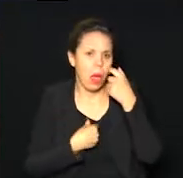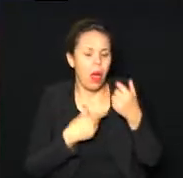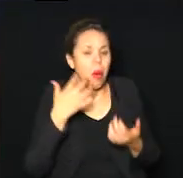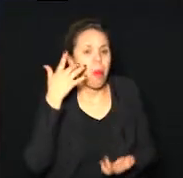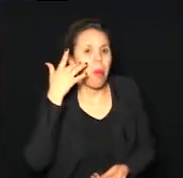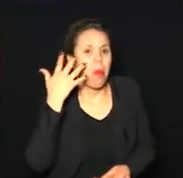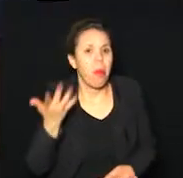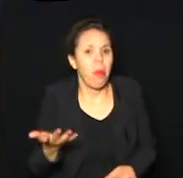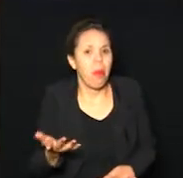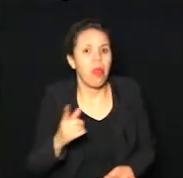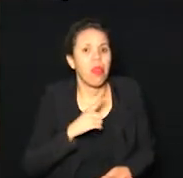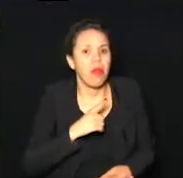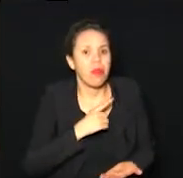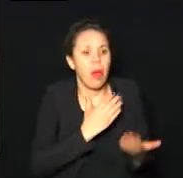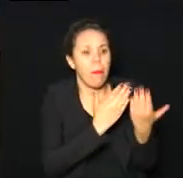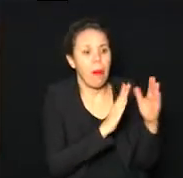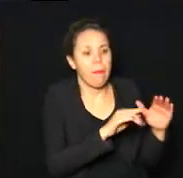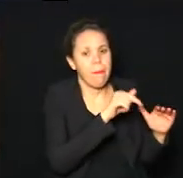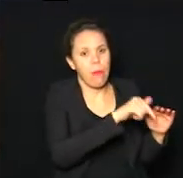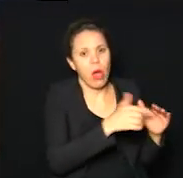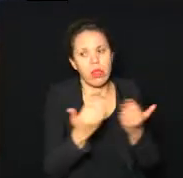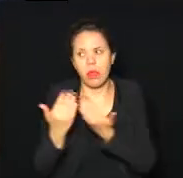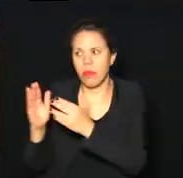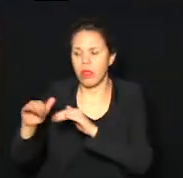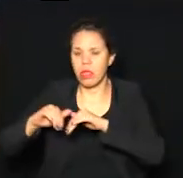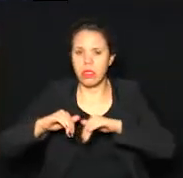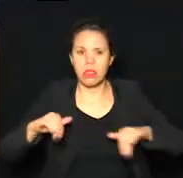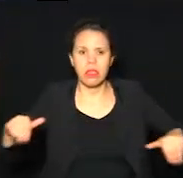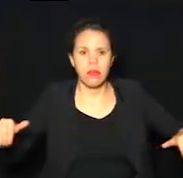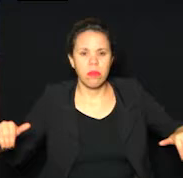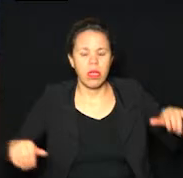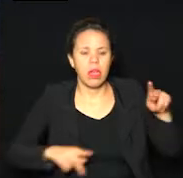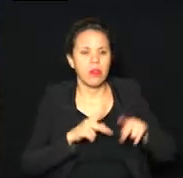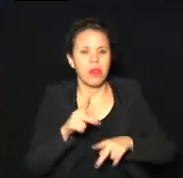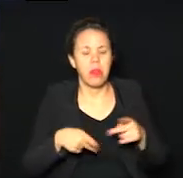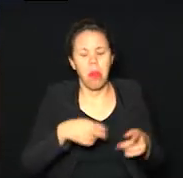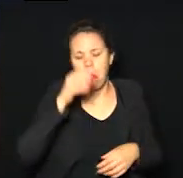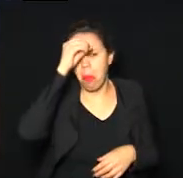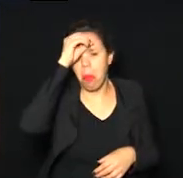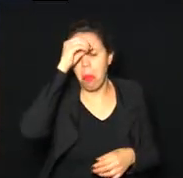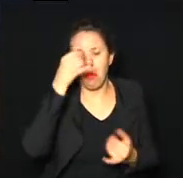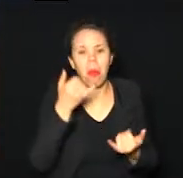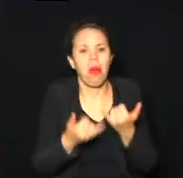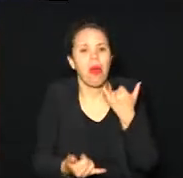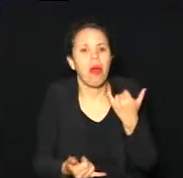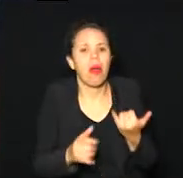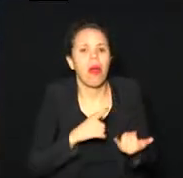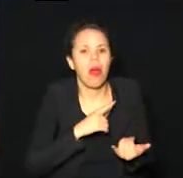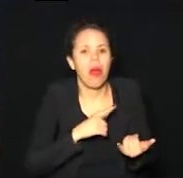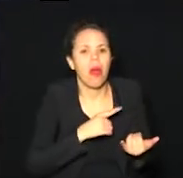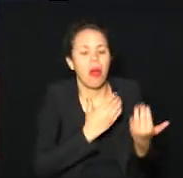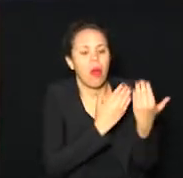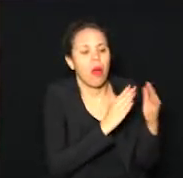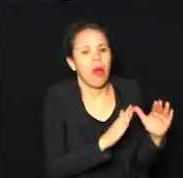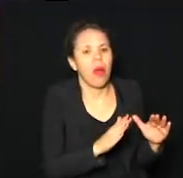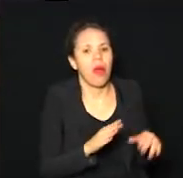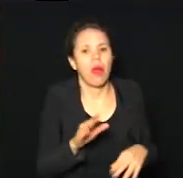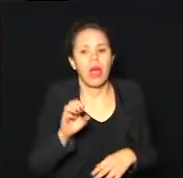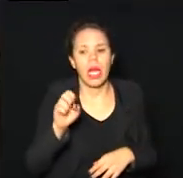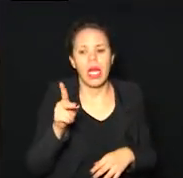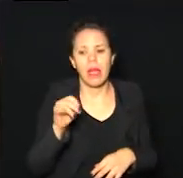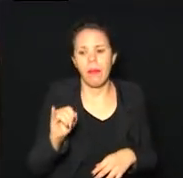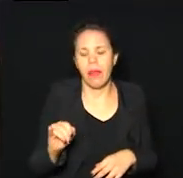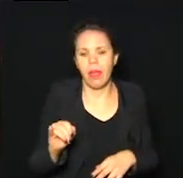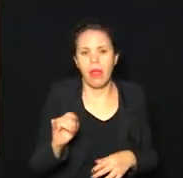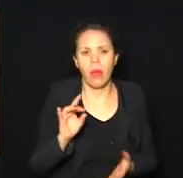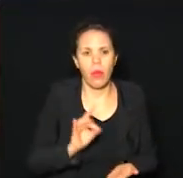que, de repente, tem que ter uma porta separada para paciente. Parece que nós não sabemos que tem que ter uma EPI eficiente para